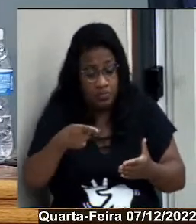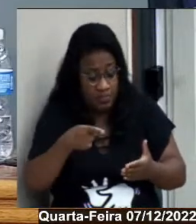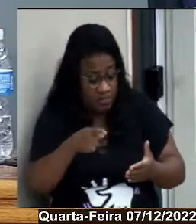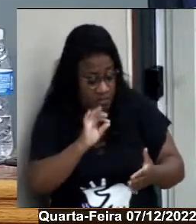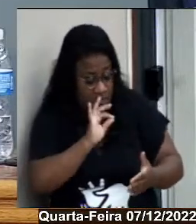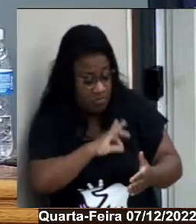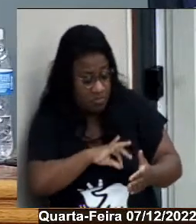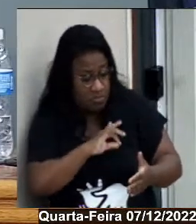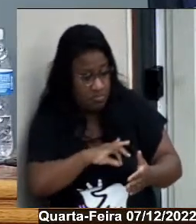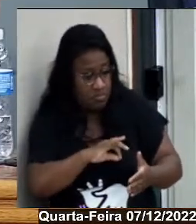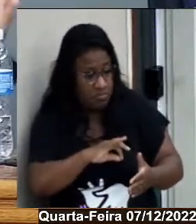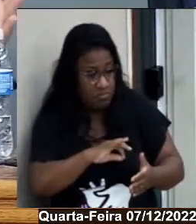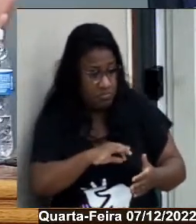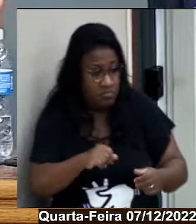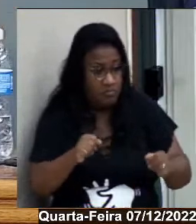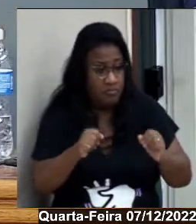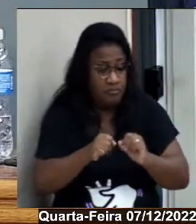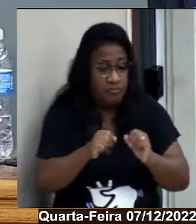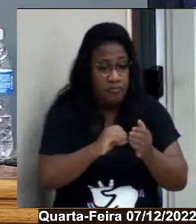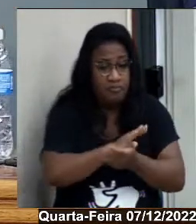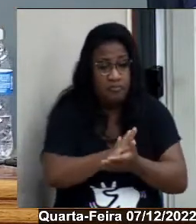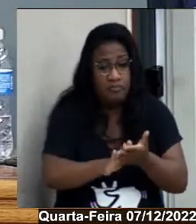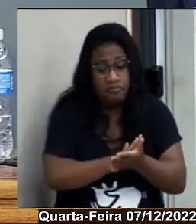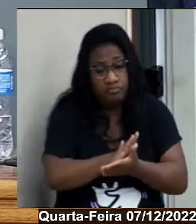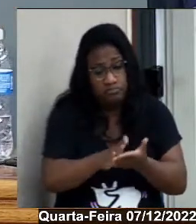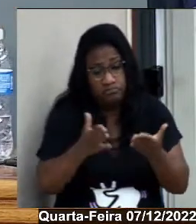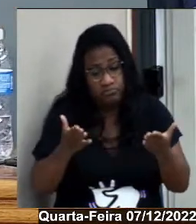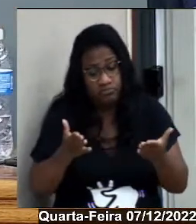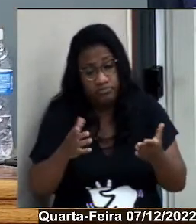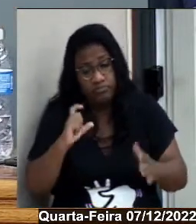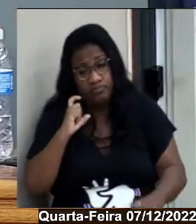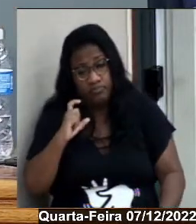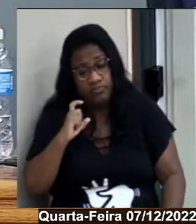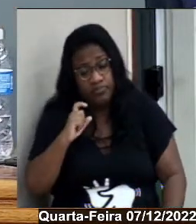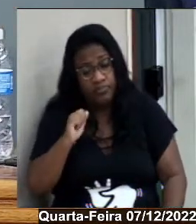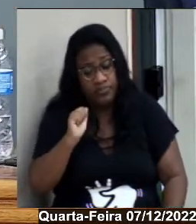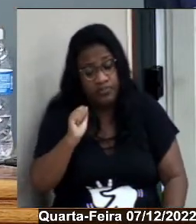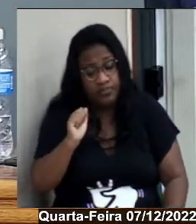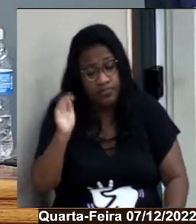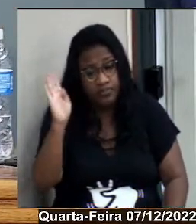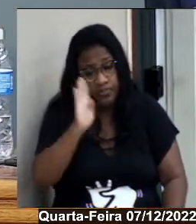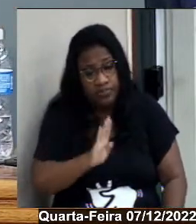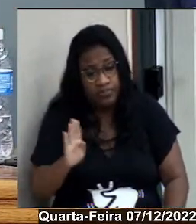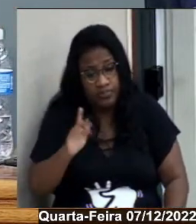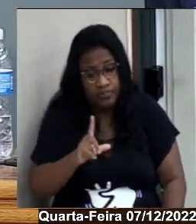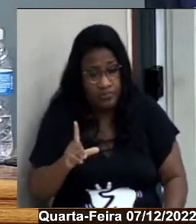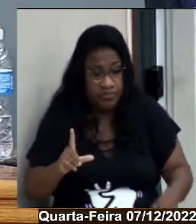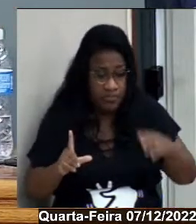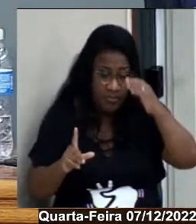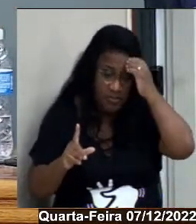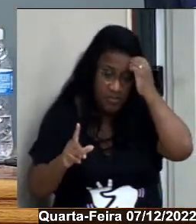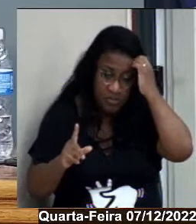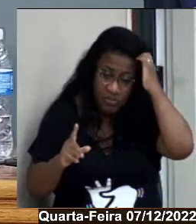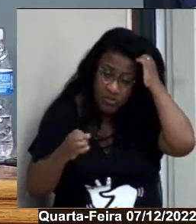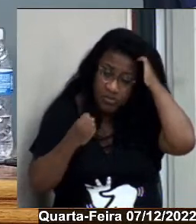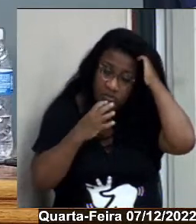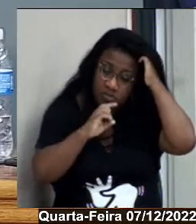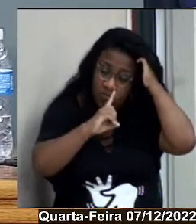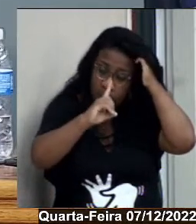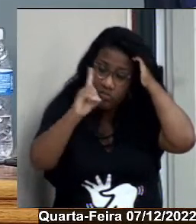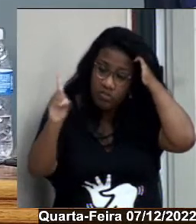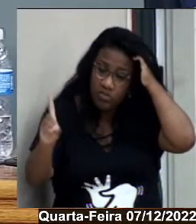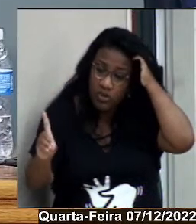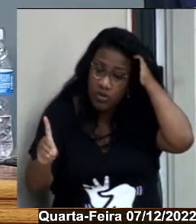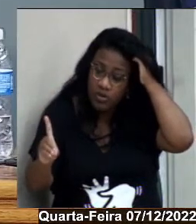mês para nem se atentar ao seu trabalho. E é isso que me revolta. Com a palavra, o vereador Bobileu. Primeiro, bom